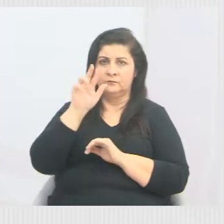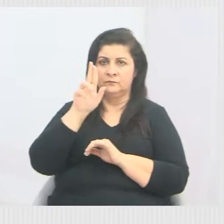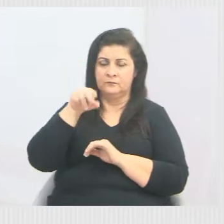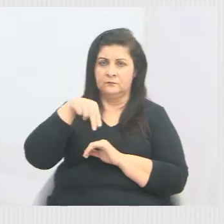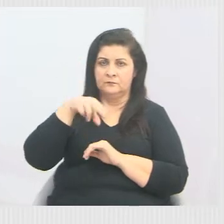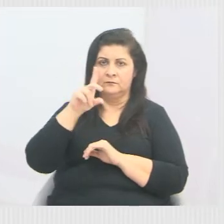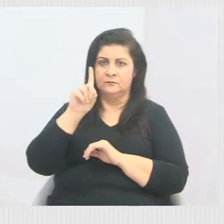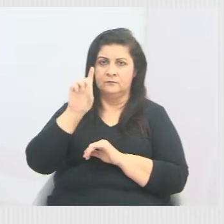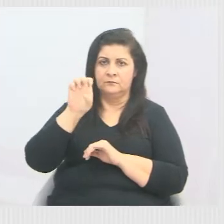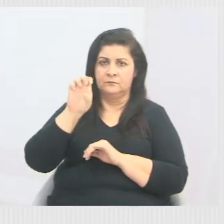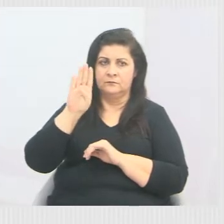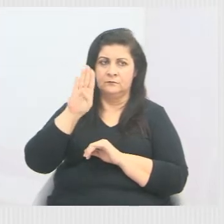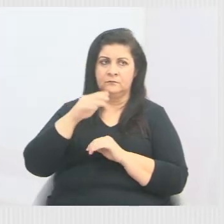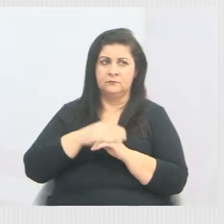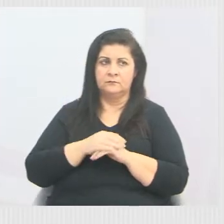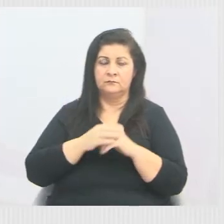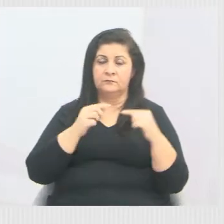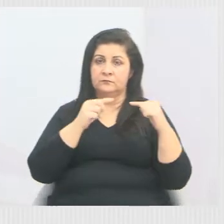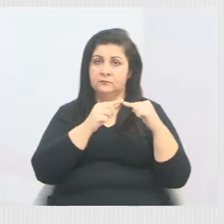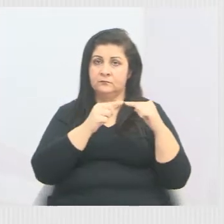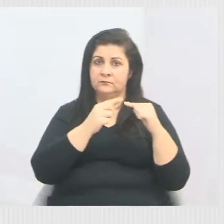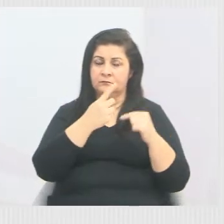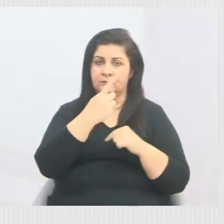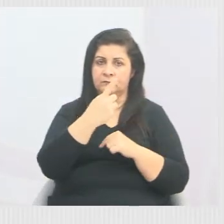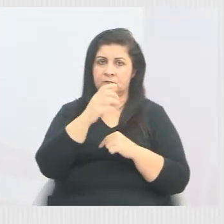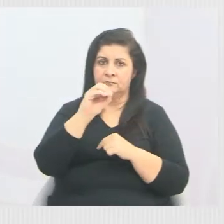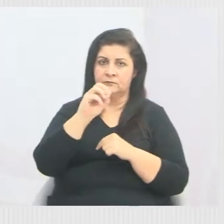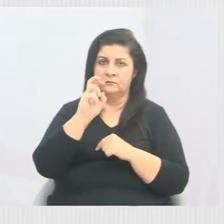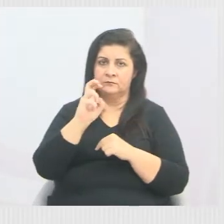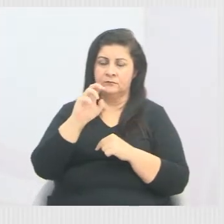Fundeb, meta orçada